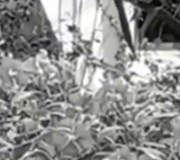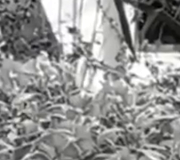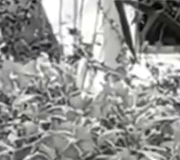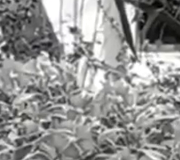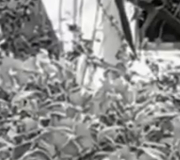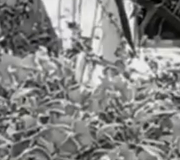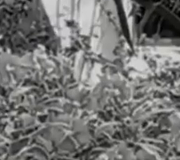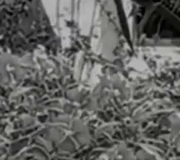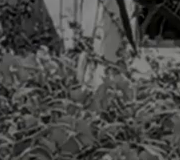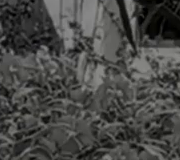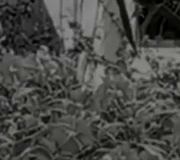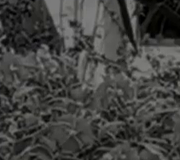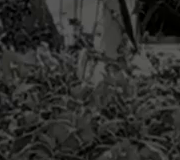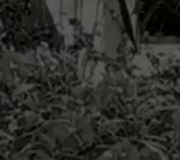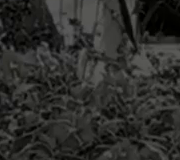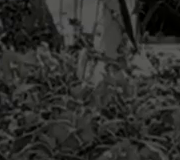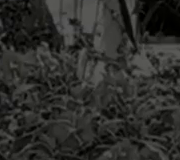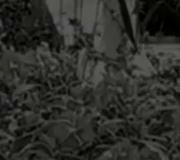abro